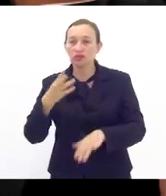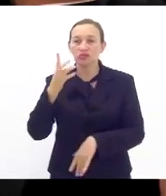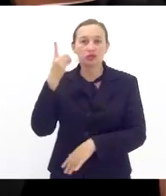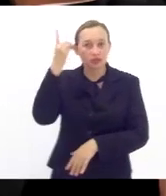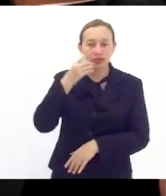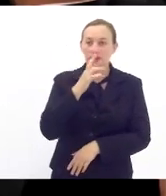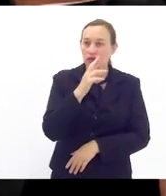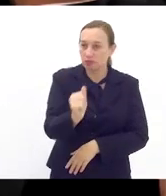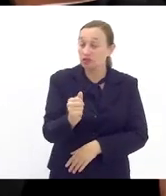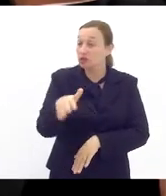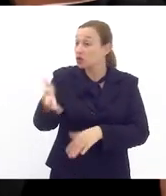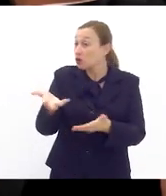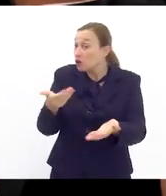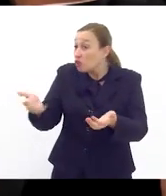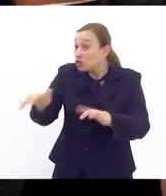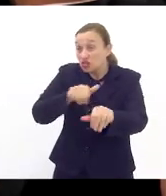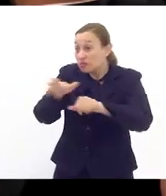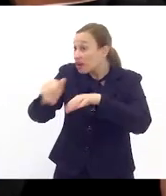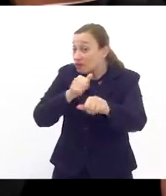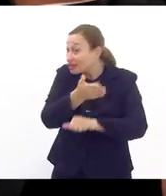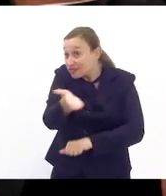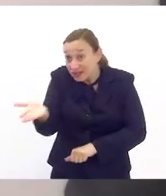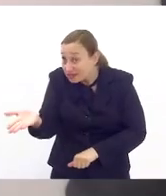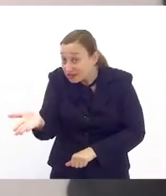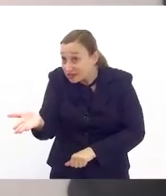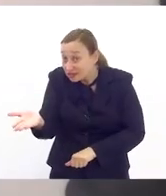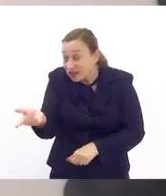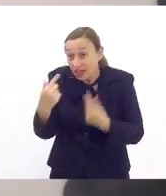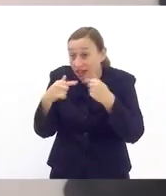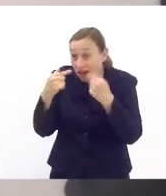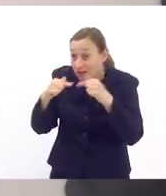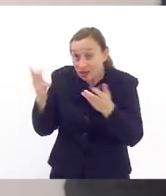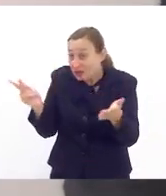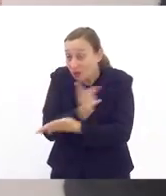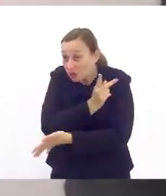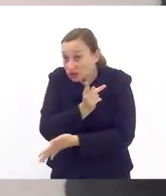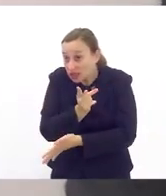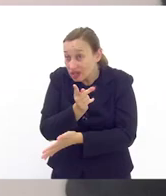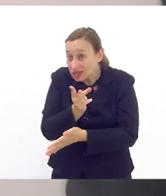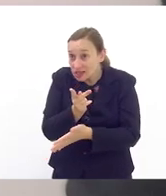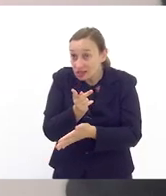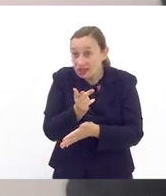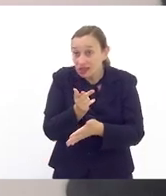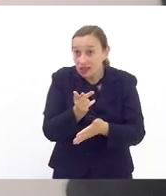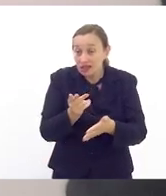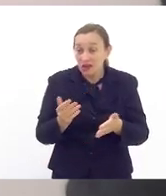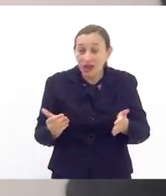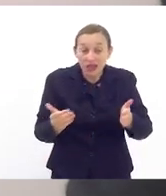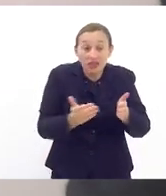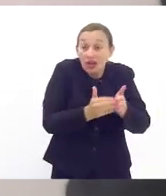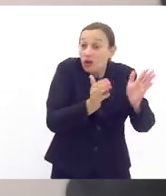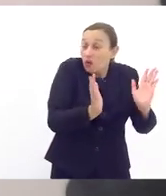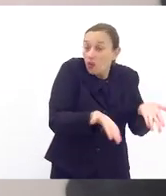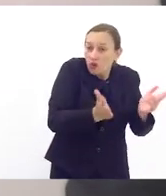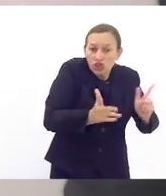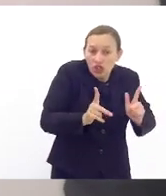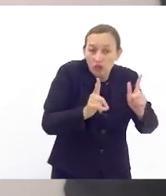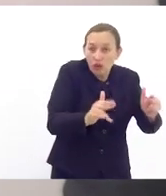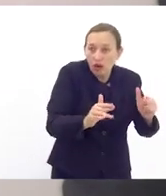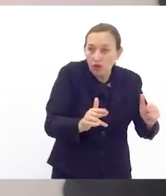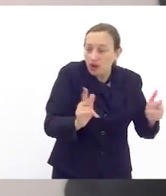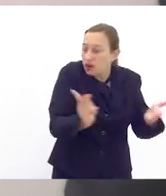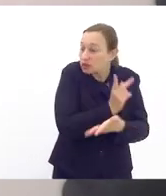que nós vamos convocar Vocês não tem mais o que fazer o que acontece da ponte para cá com a light são as mesmas que acontece